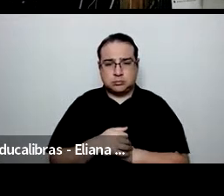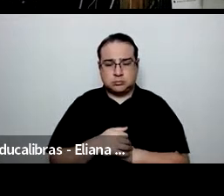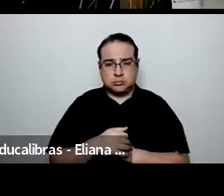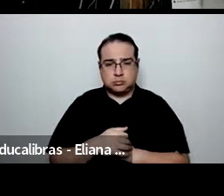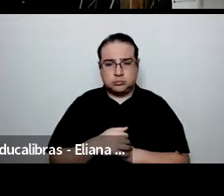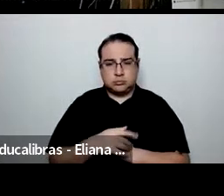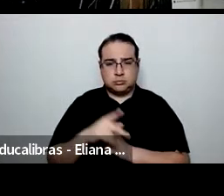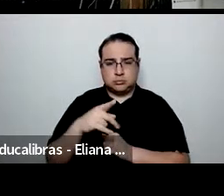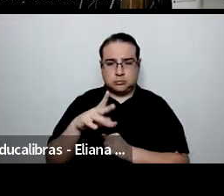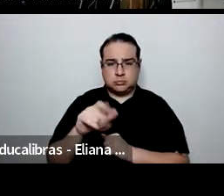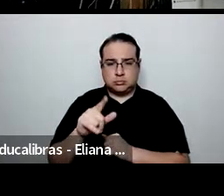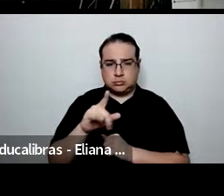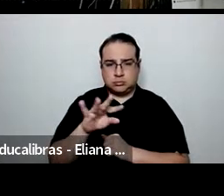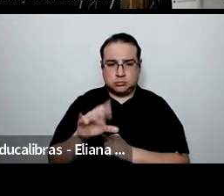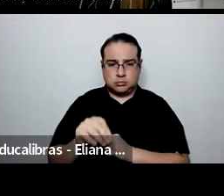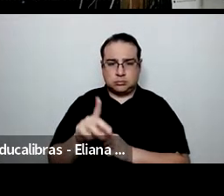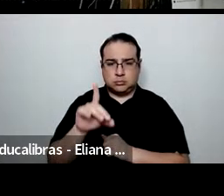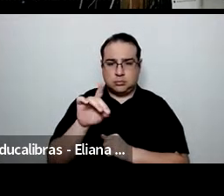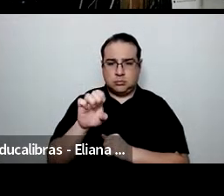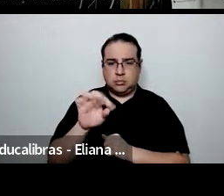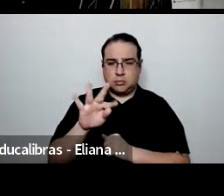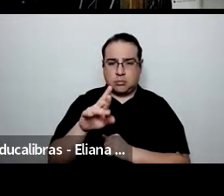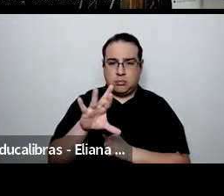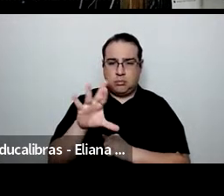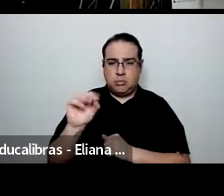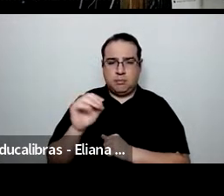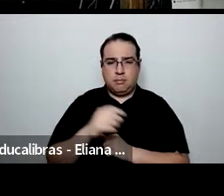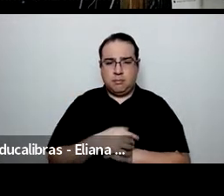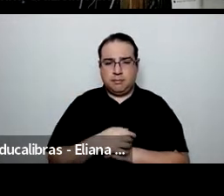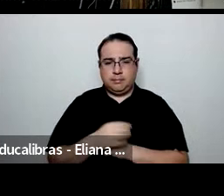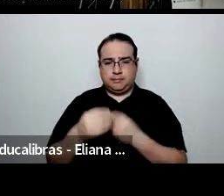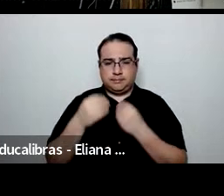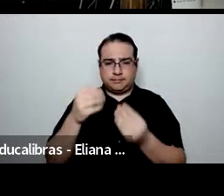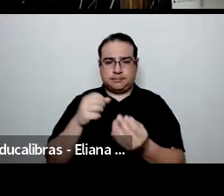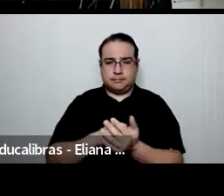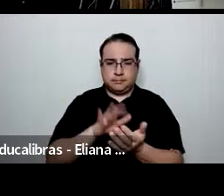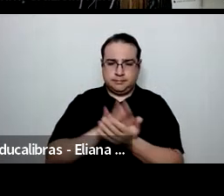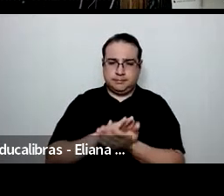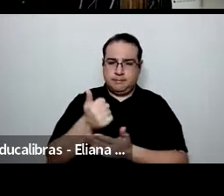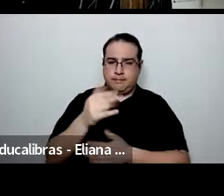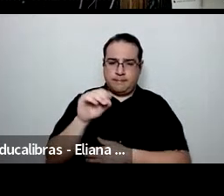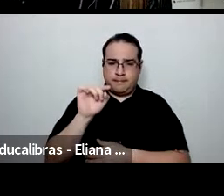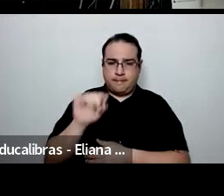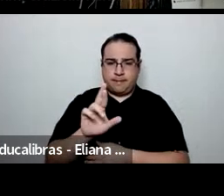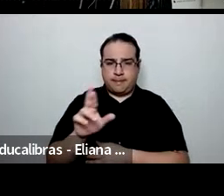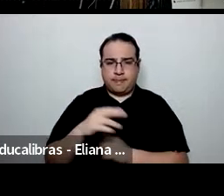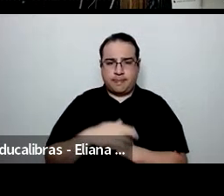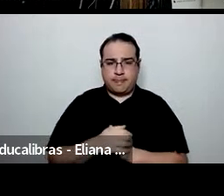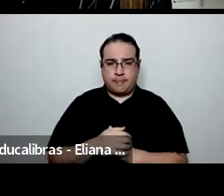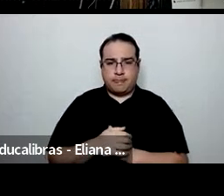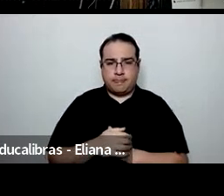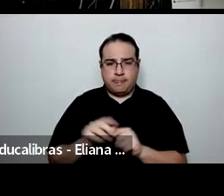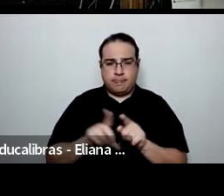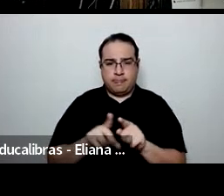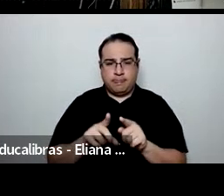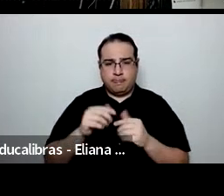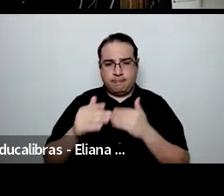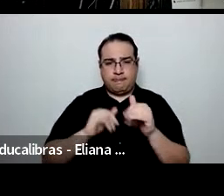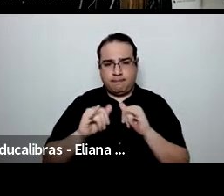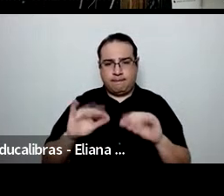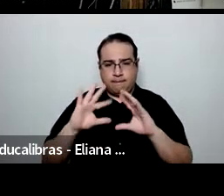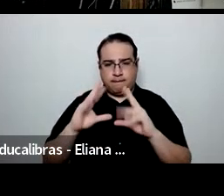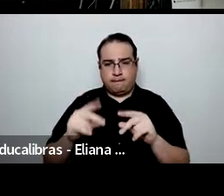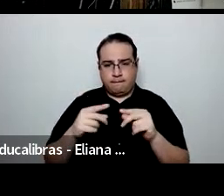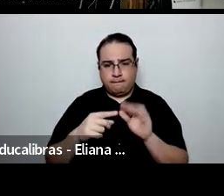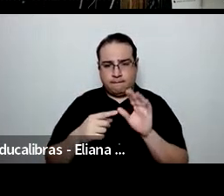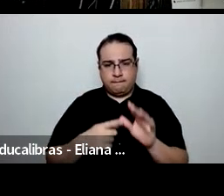a Maria Paula Azevedo esteve mas e fixou multa de 10.000 reais em função da repercussão que